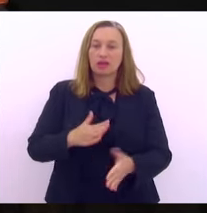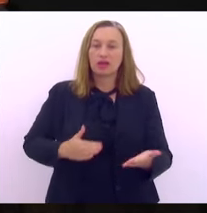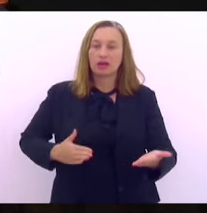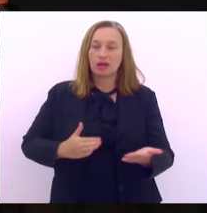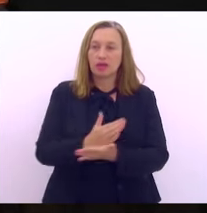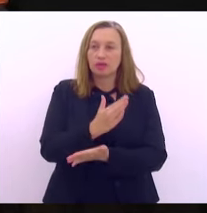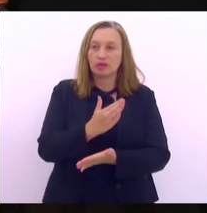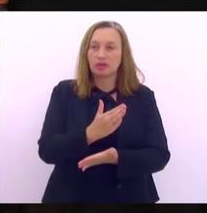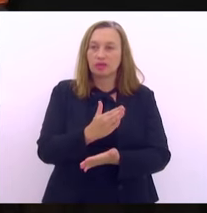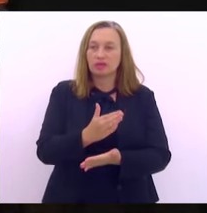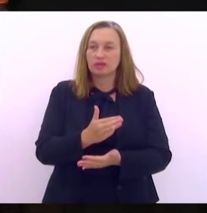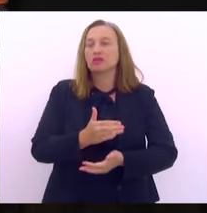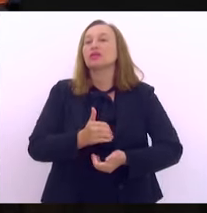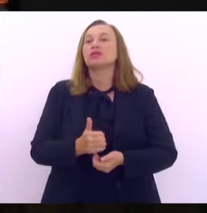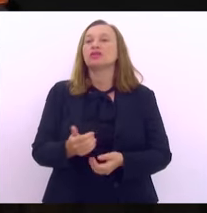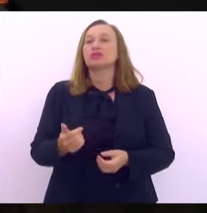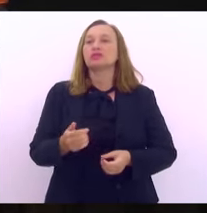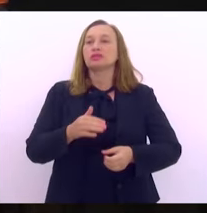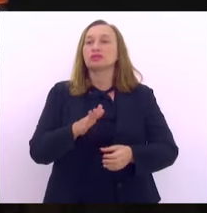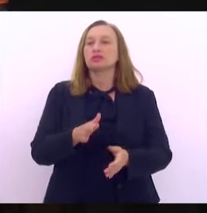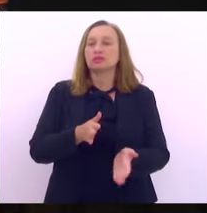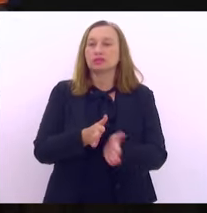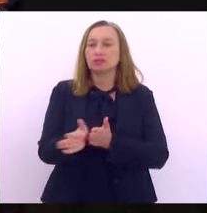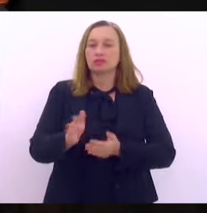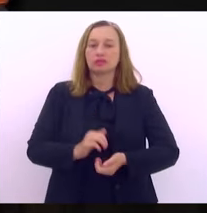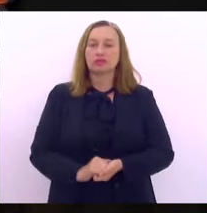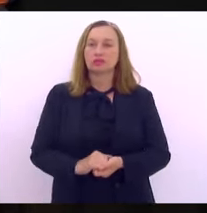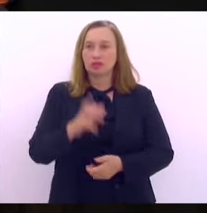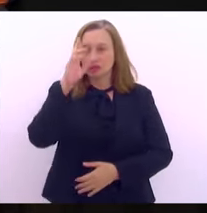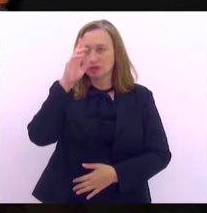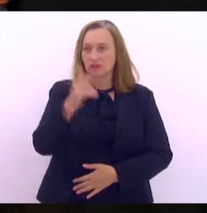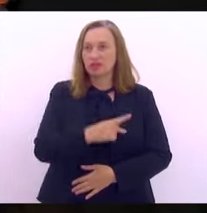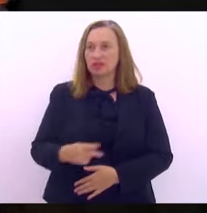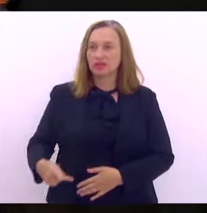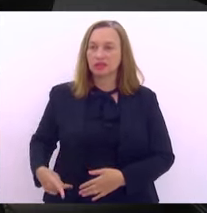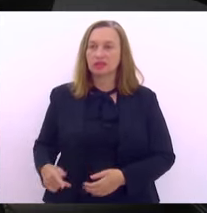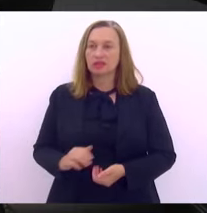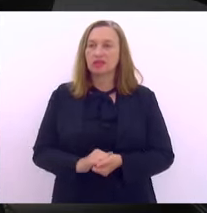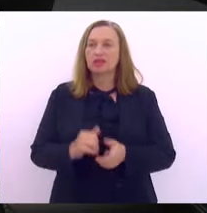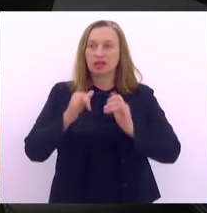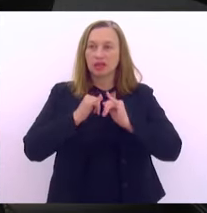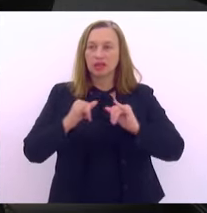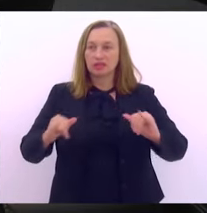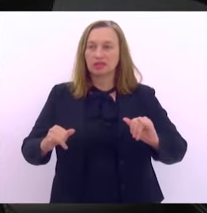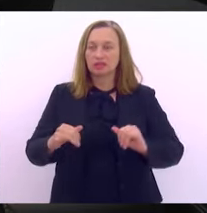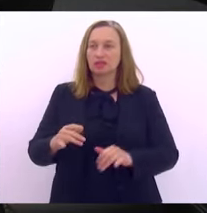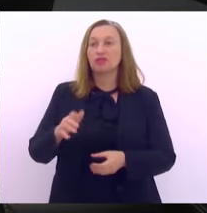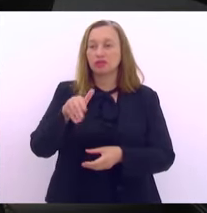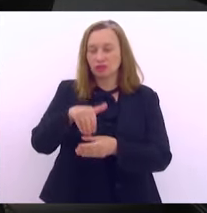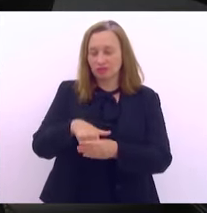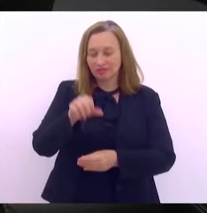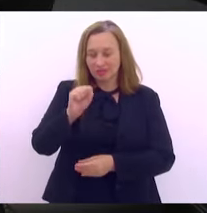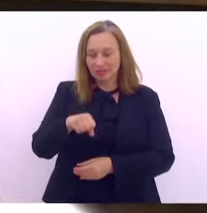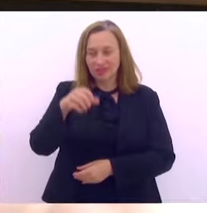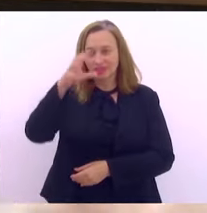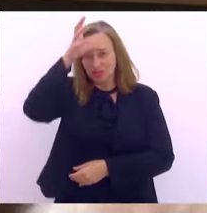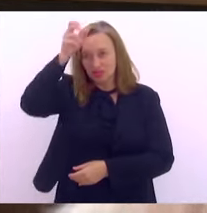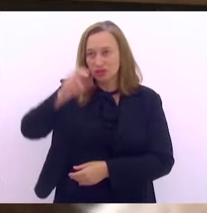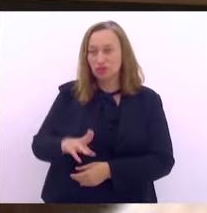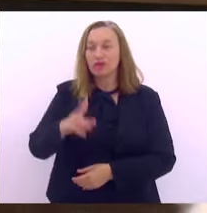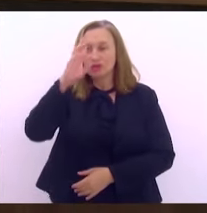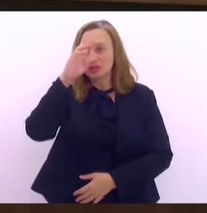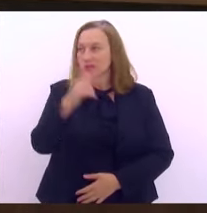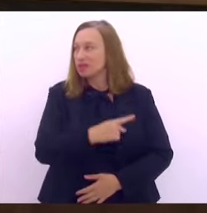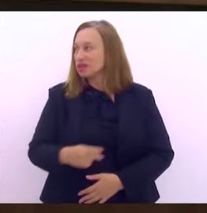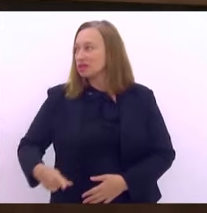estão. Aprovado, vai autógrafo. Senhor presidente, primeira discussão, me distraí. Declaração de voto. Claro, Tia Ju. Senhor